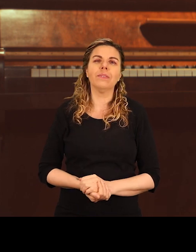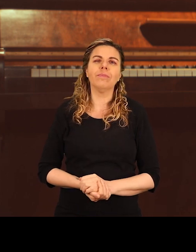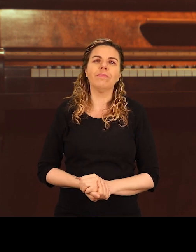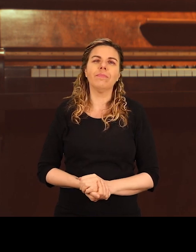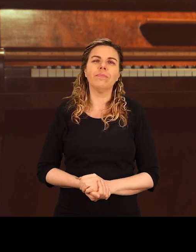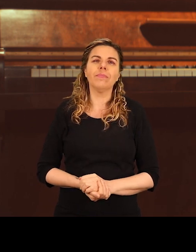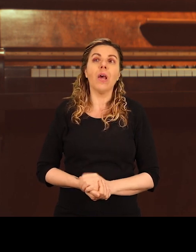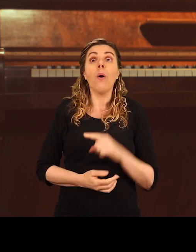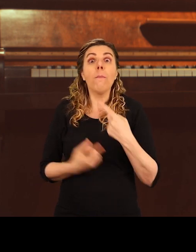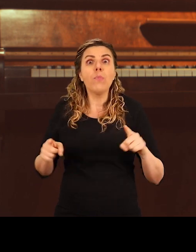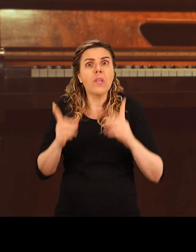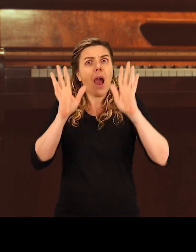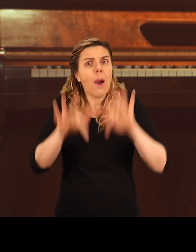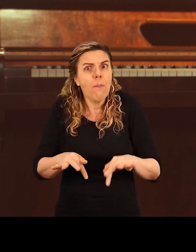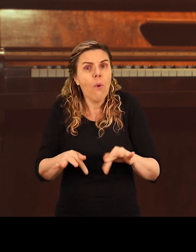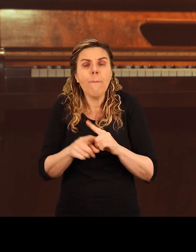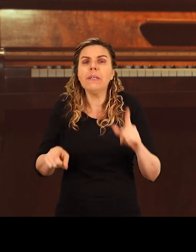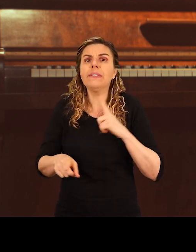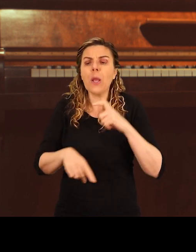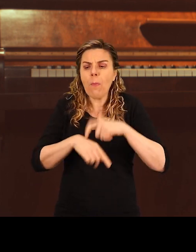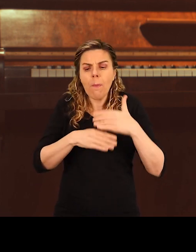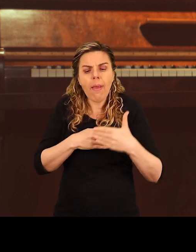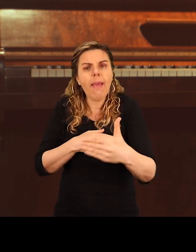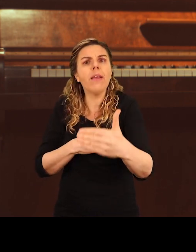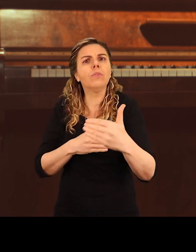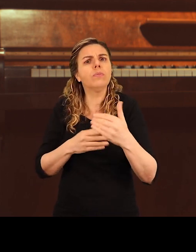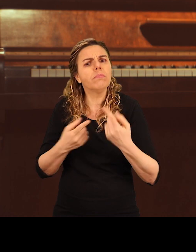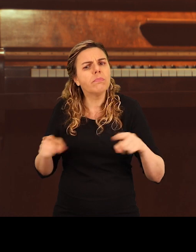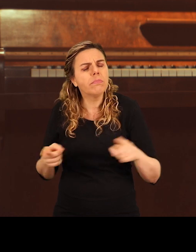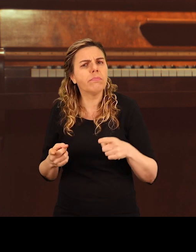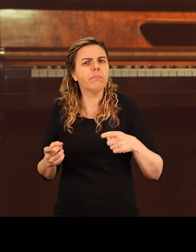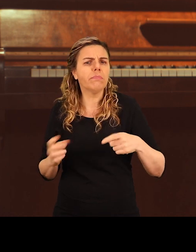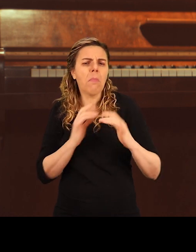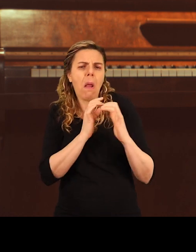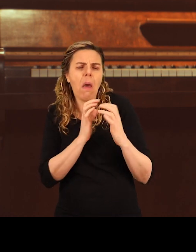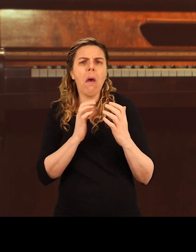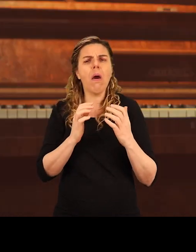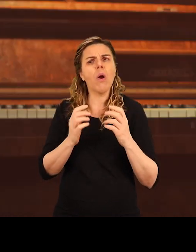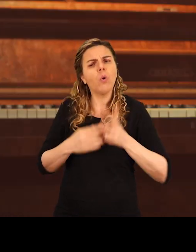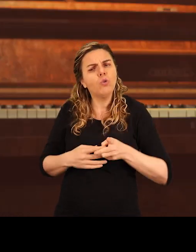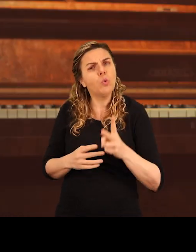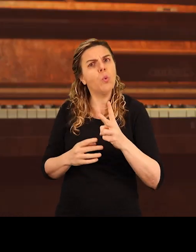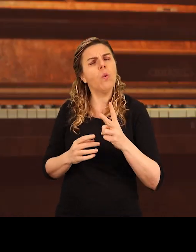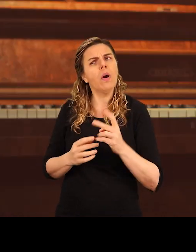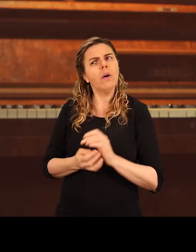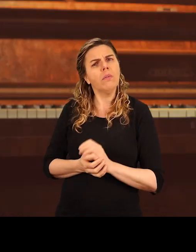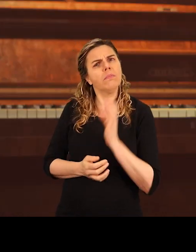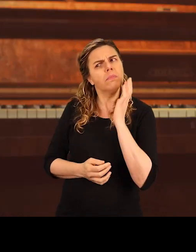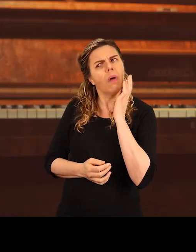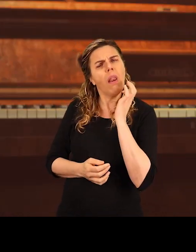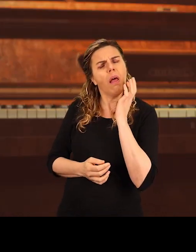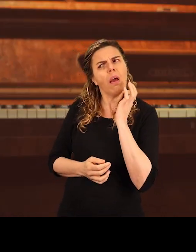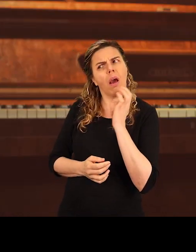um grande momento instrumental, assim, que continuou soando. E eu ouvi aquilo e falei, nossa, tá legal isso, isso é bom